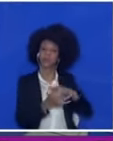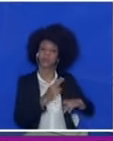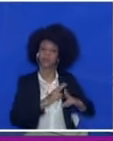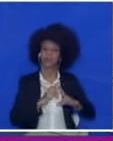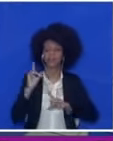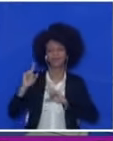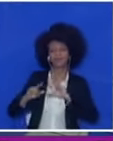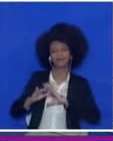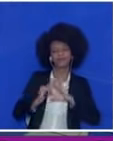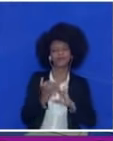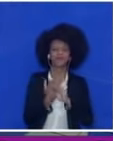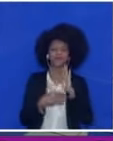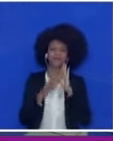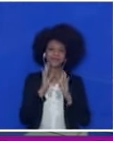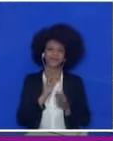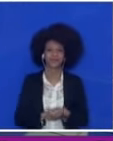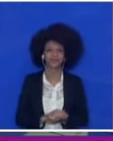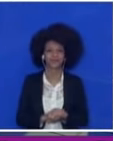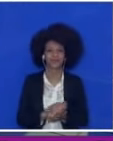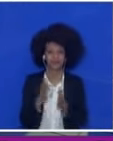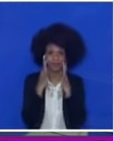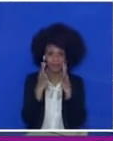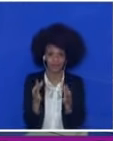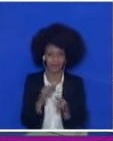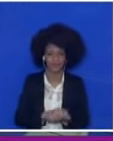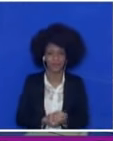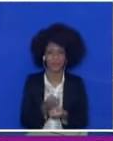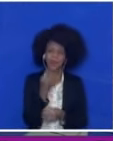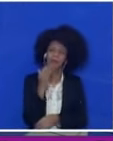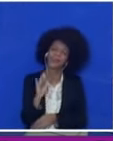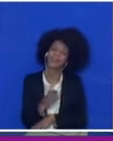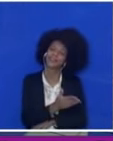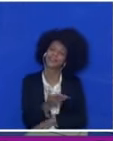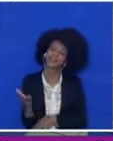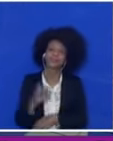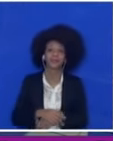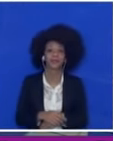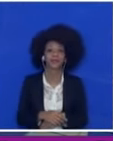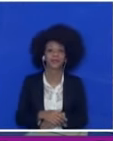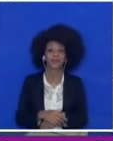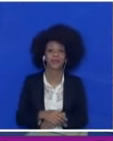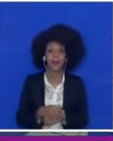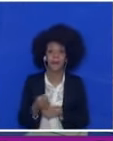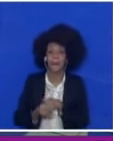do Facebook e também do YouTube da Caixa e da Rede TV. Fiquem ligados. Uma ótima tarde para você,